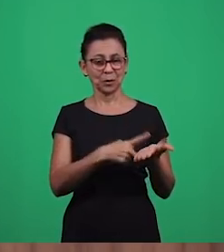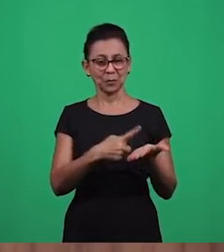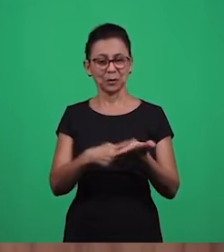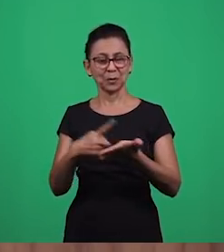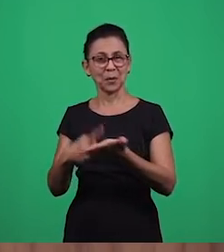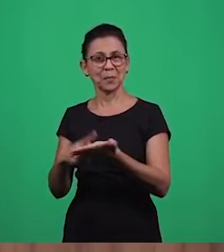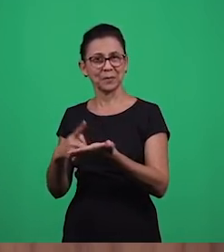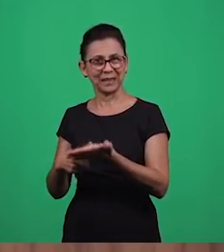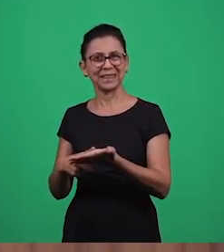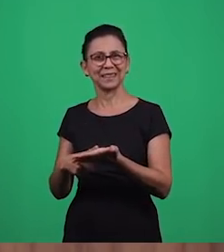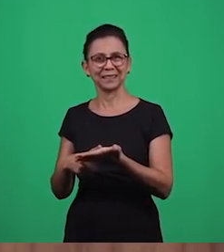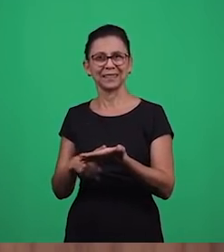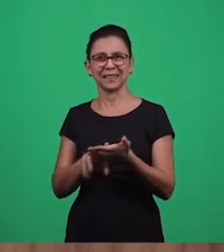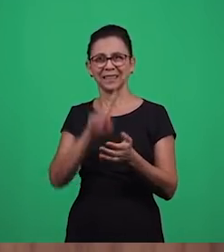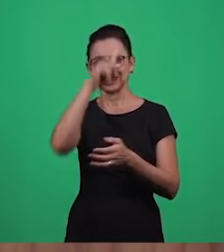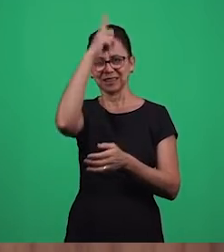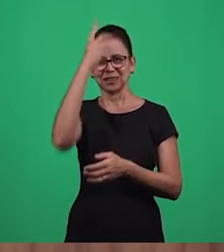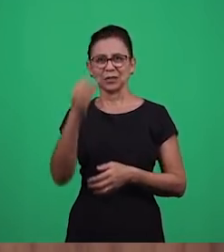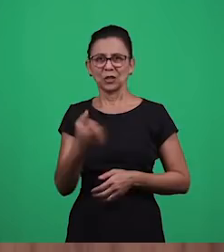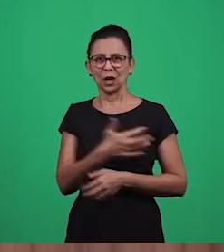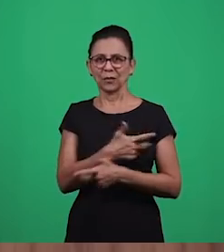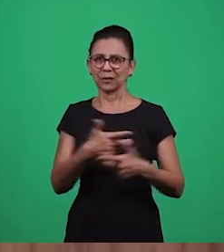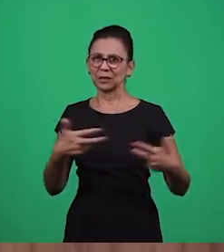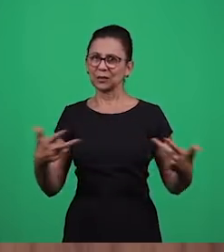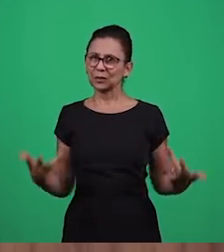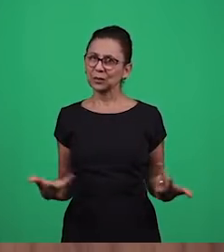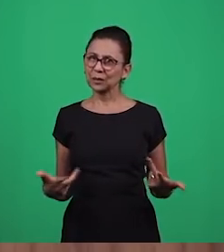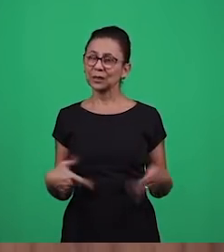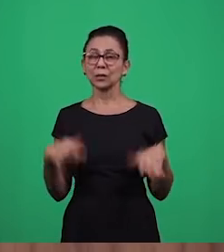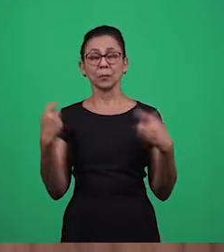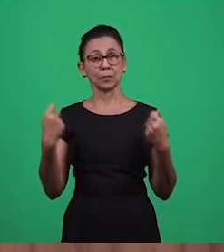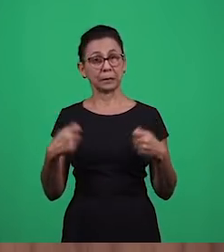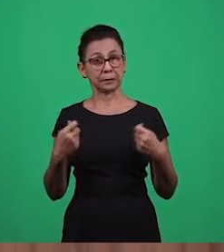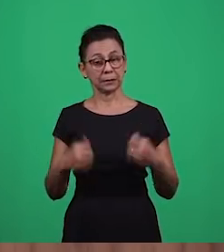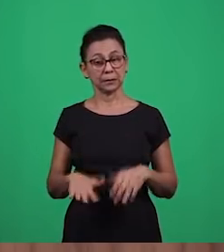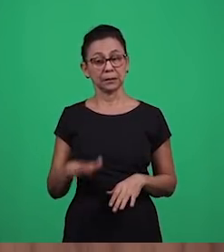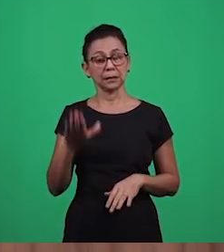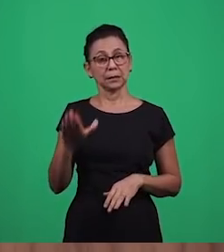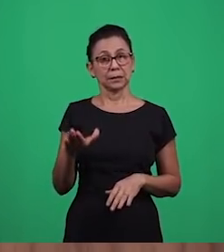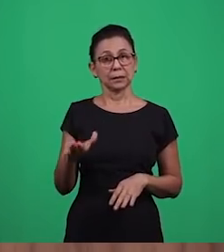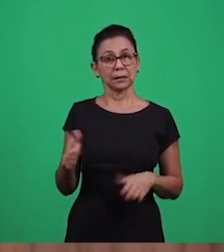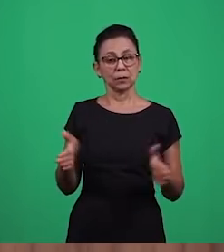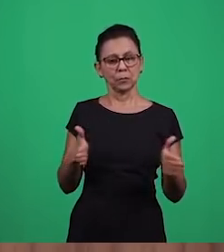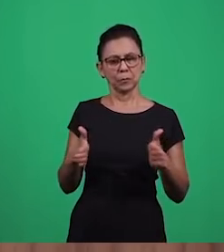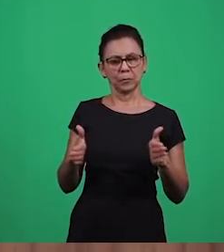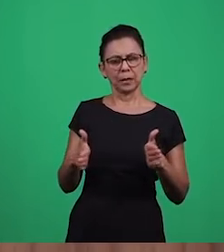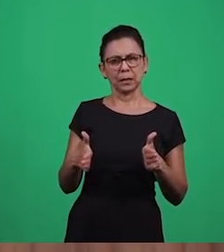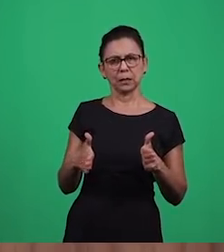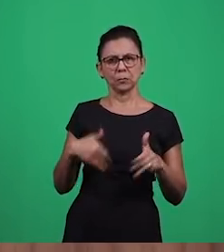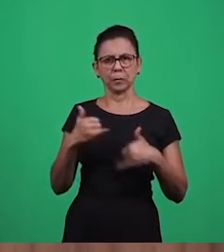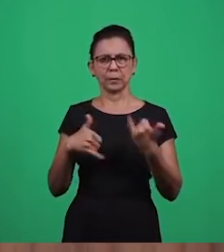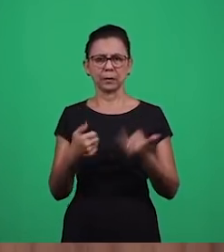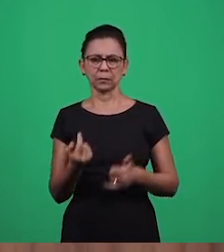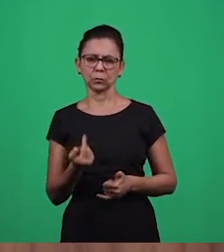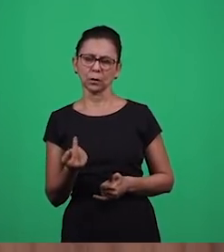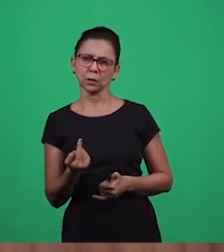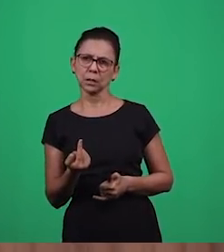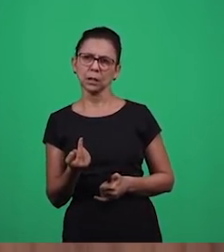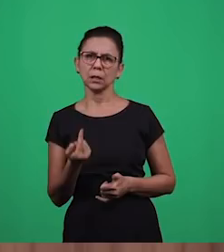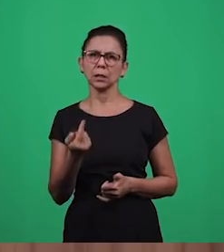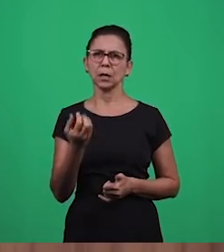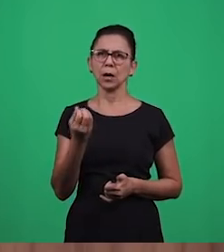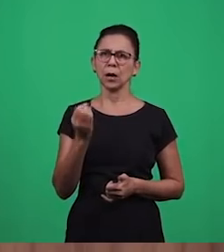novas realidades, por isso elas também precisam ter tempos livres. tempos de brincadeira sozinhas ou com